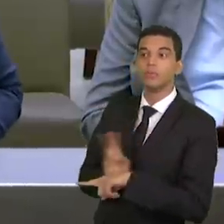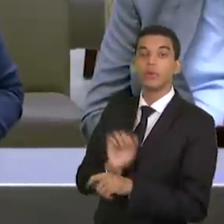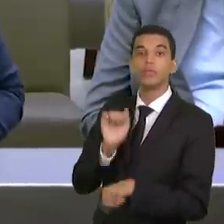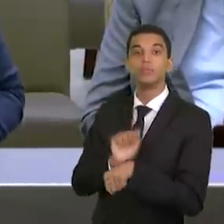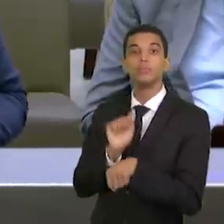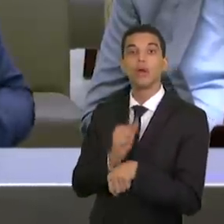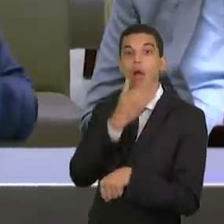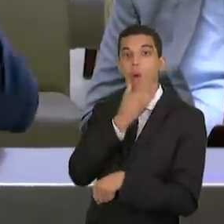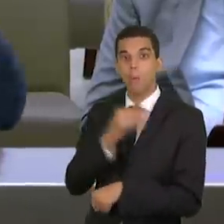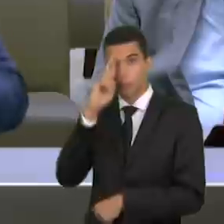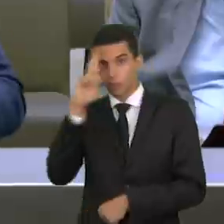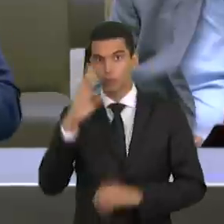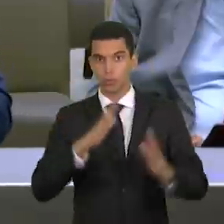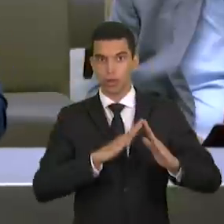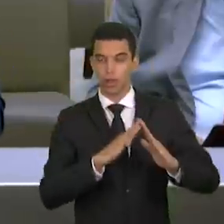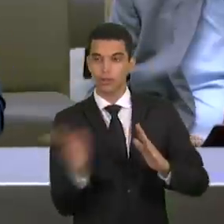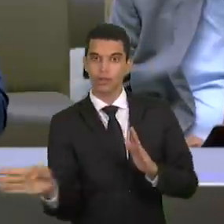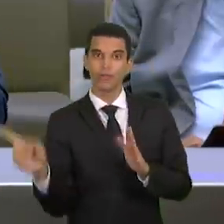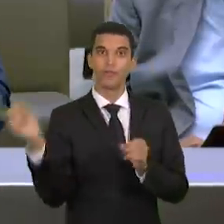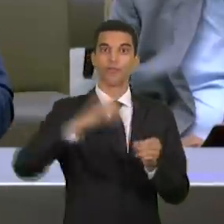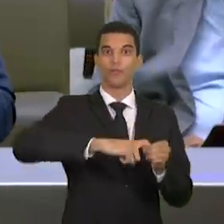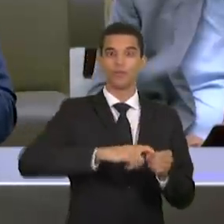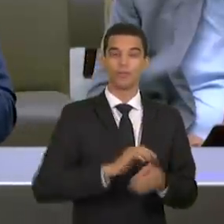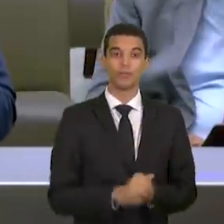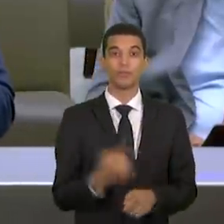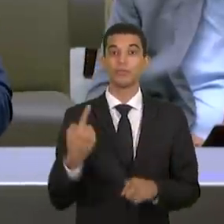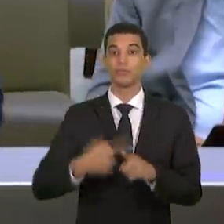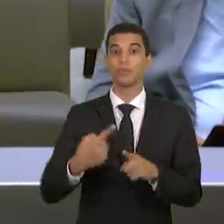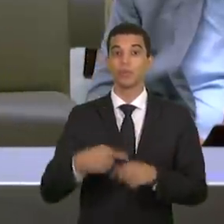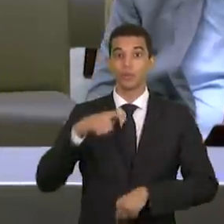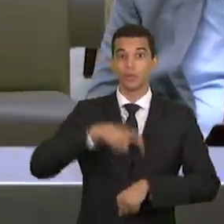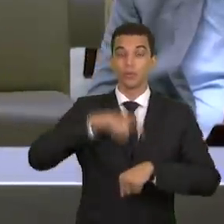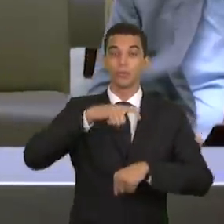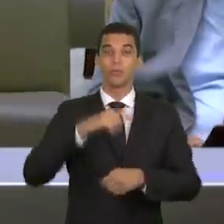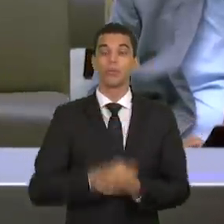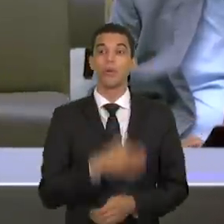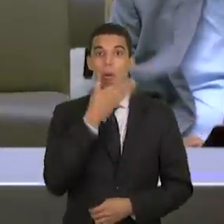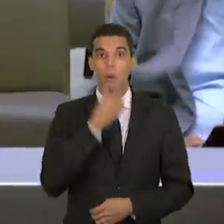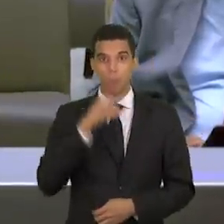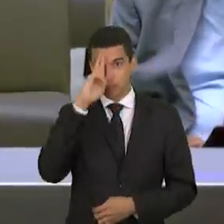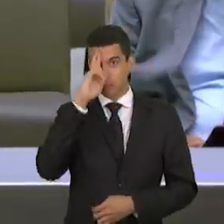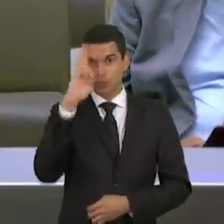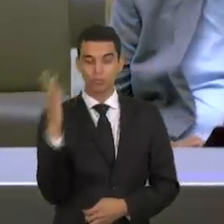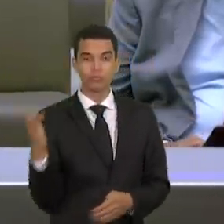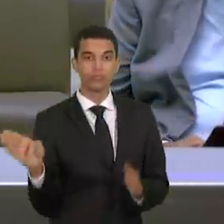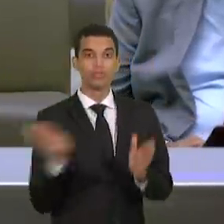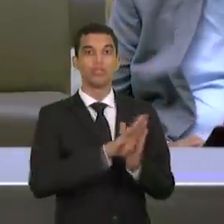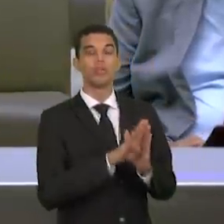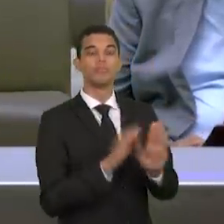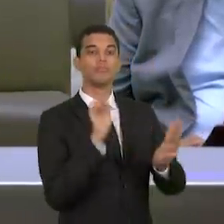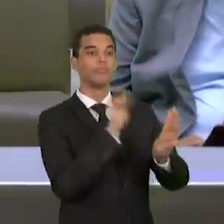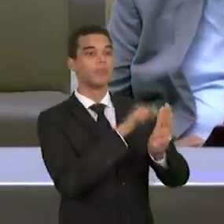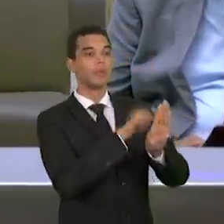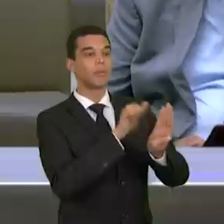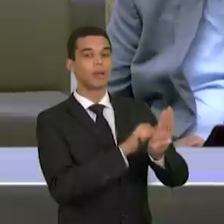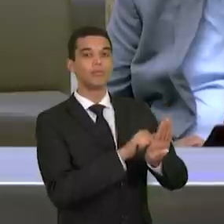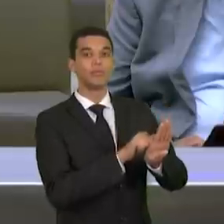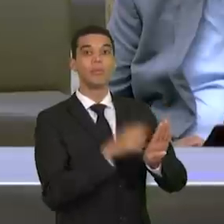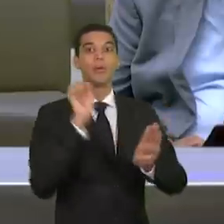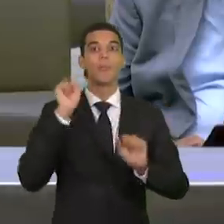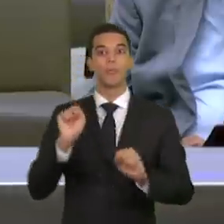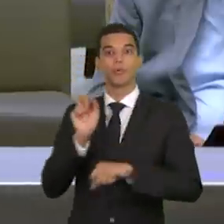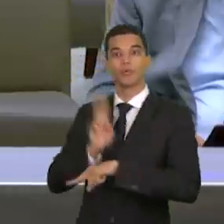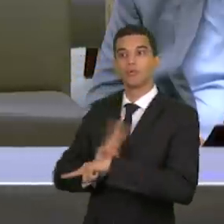bodas, para que quando vier e bater, logo possam abrir-lhe. O que é que nós entendemos por